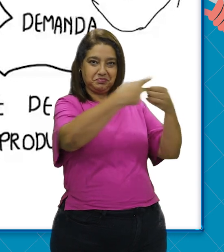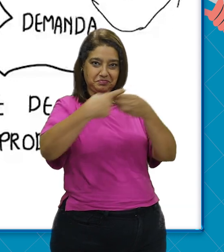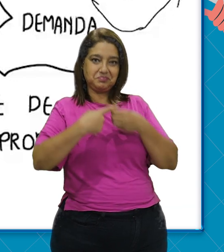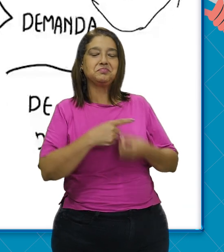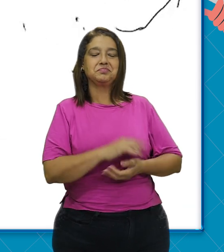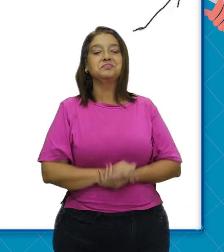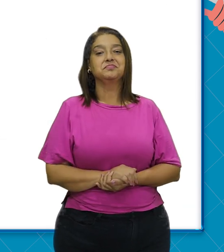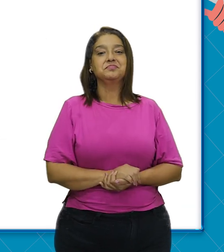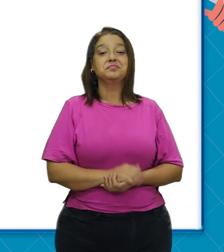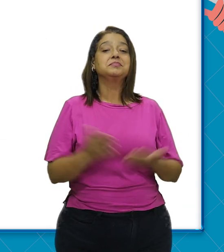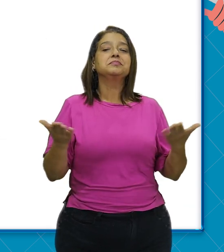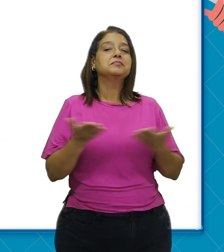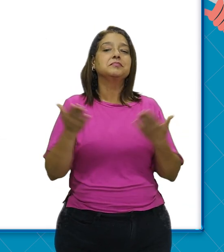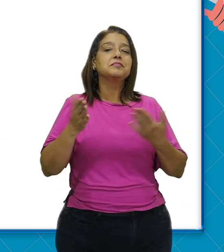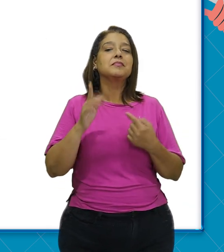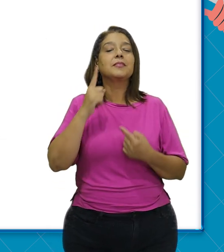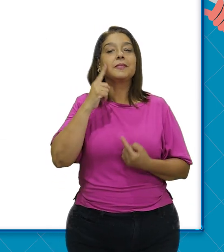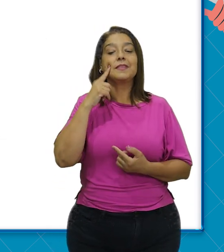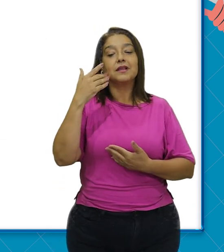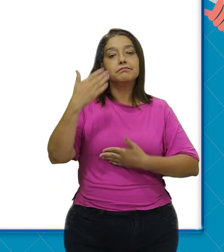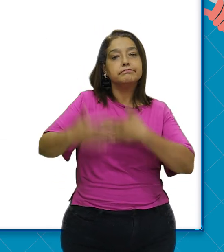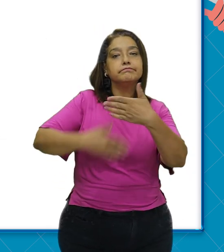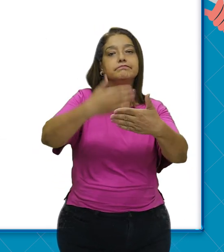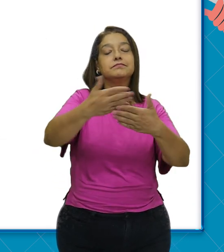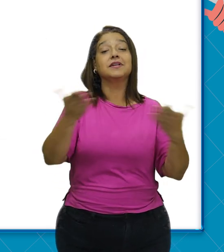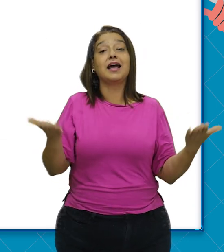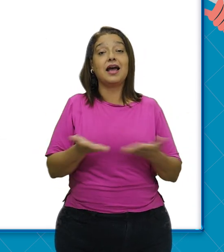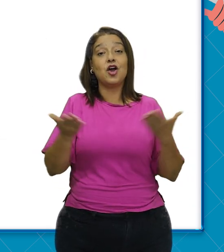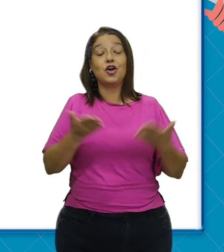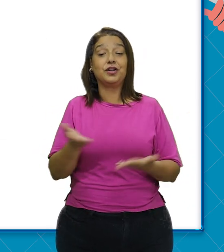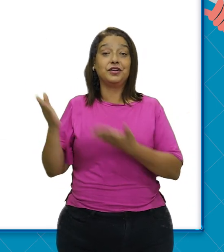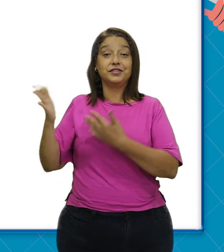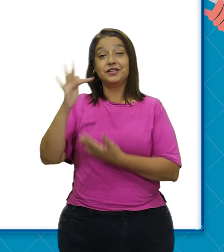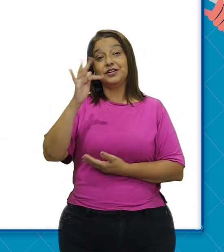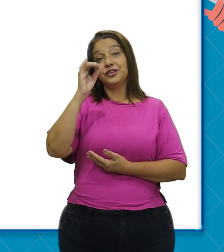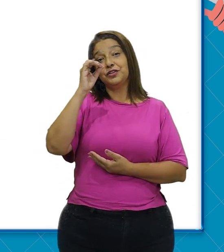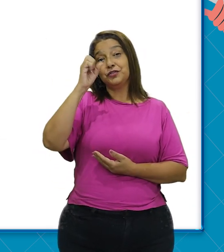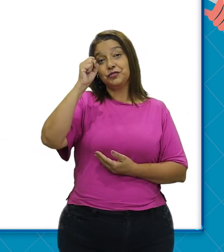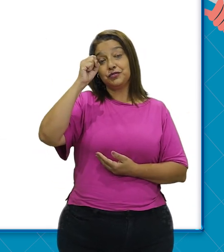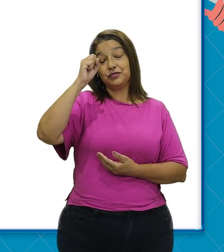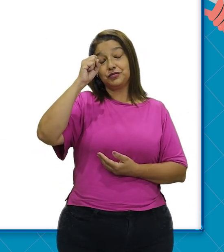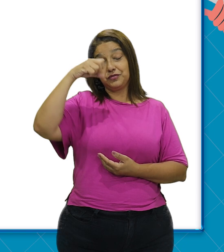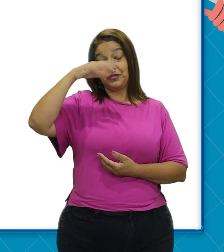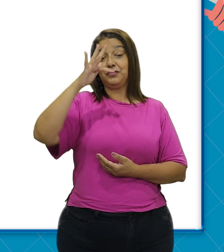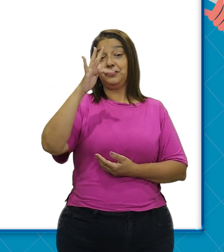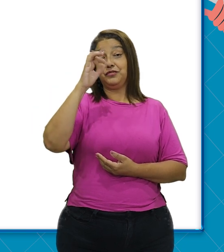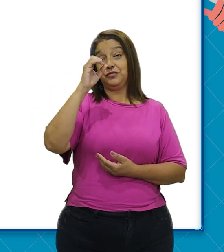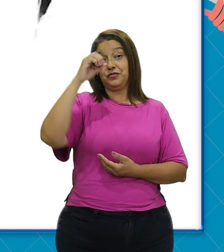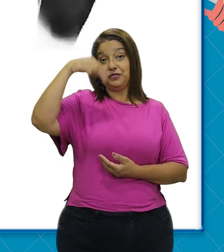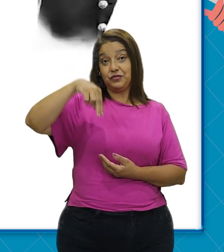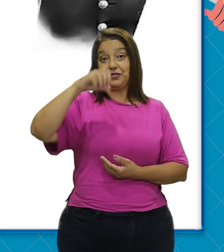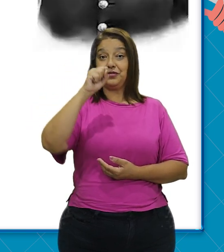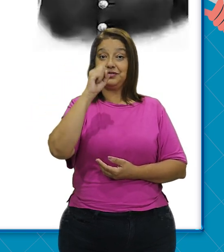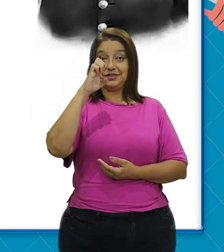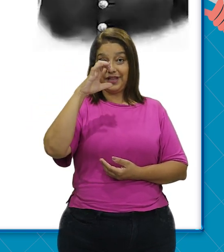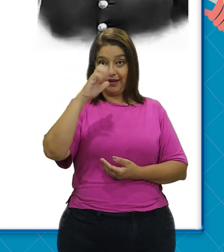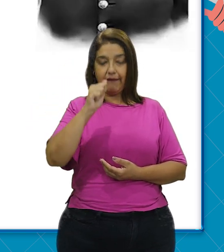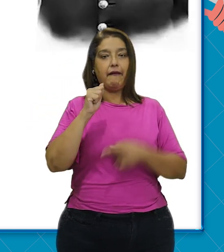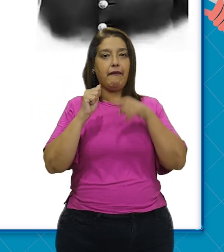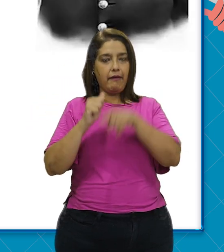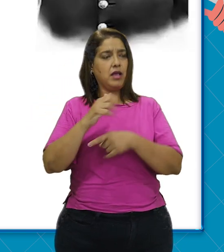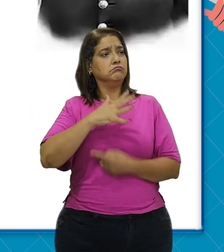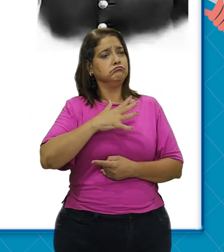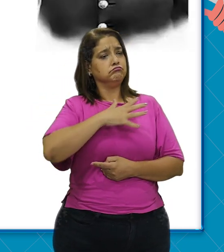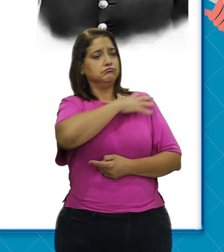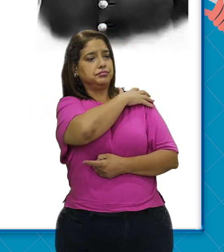Agora, vamos avançar um pouquinho para o governo de Marechal Hermes da Fonseca, em 1910. Ele era militar e logo